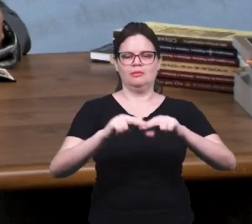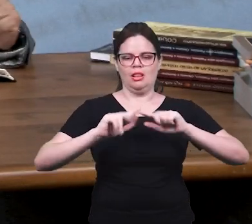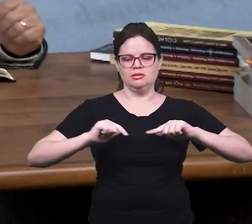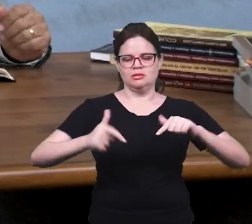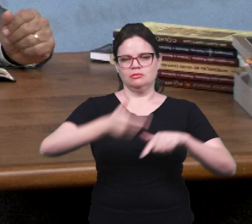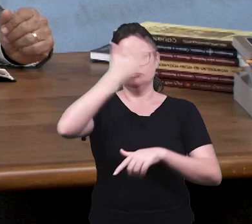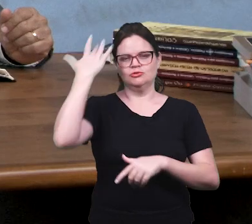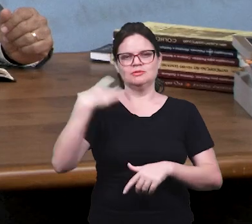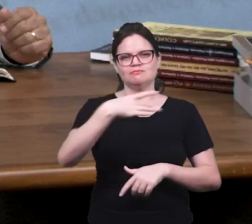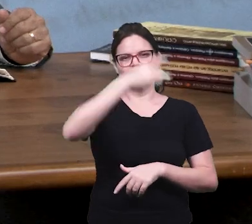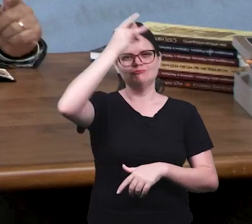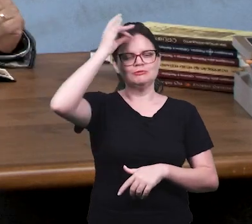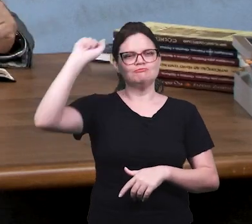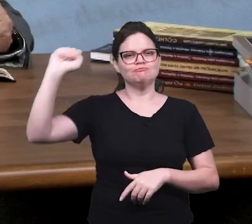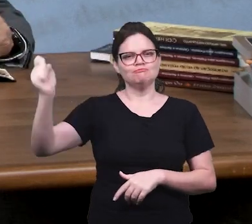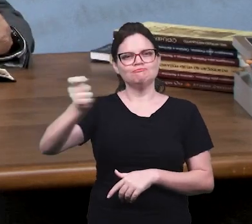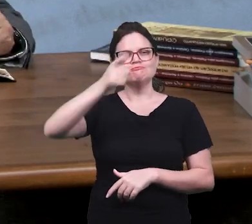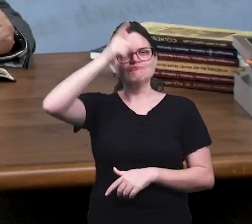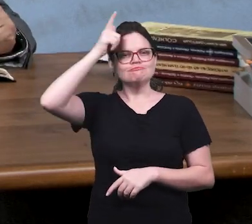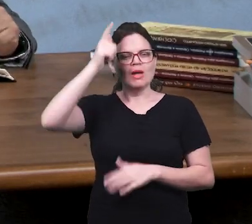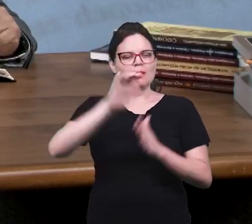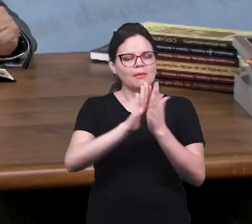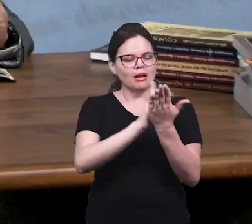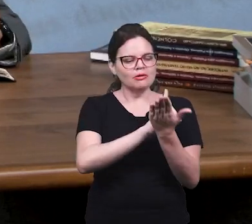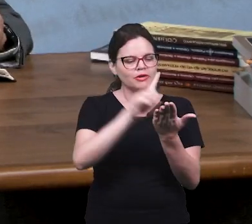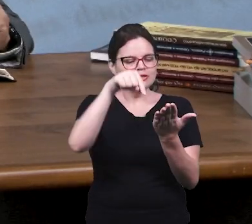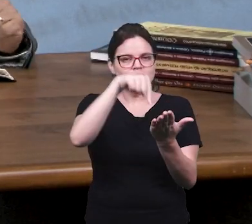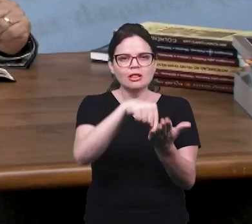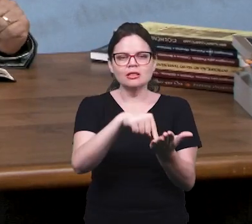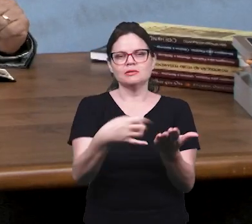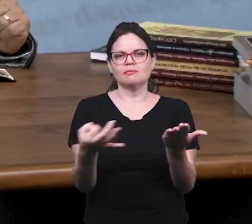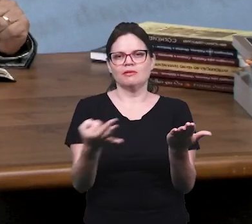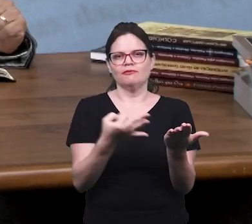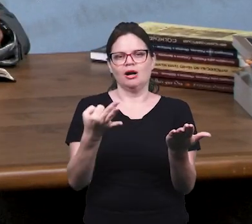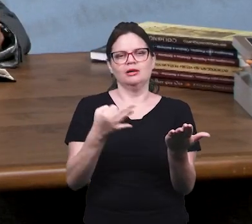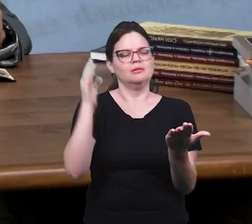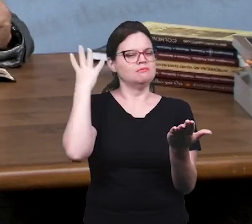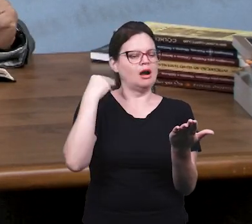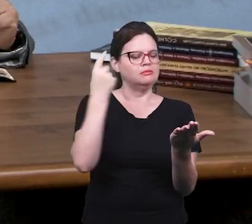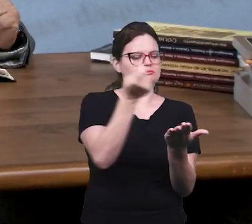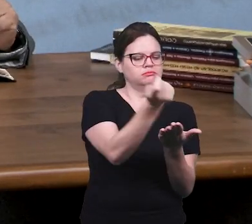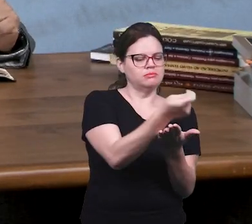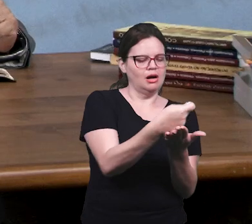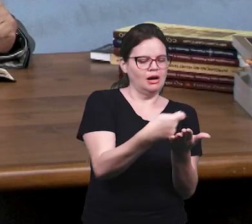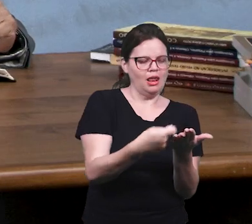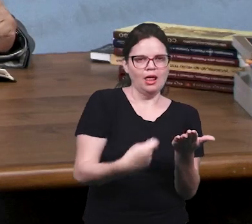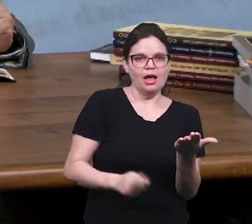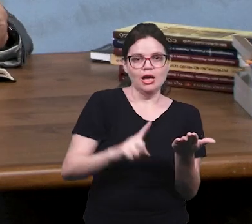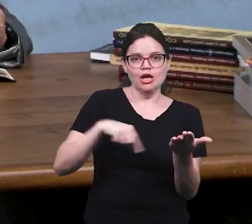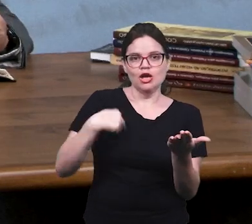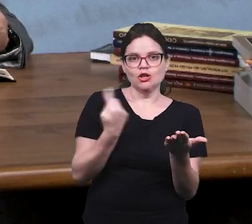do Espírito Santo, a Bíblia Sagrada, a Palavra de Deus, ela chegou até nós de